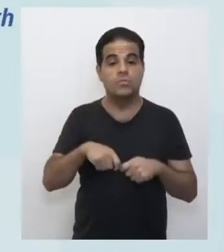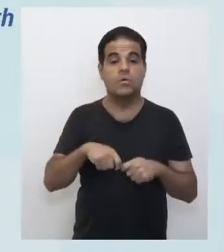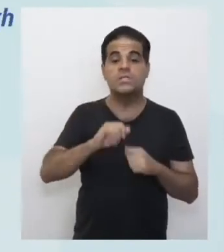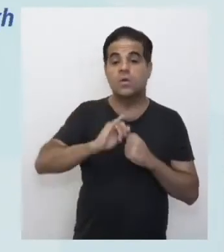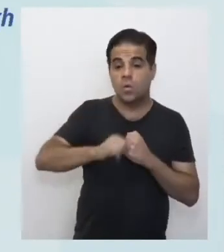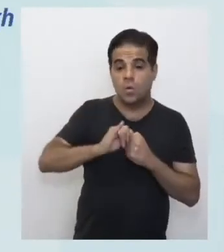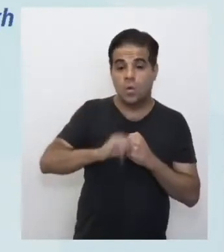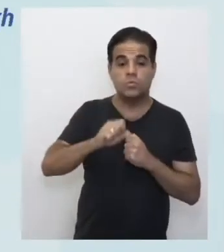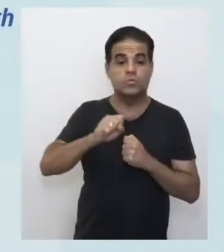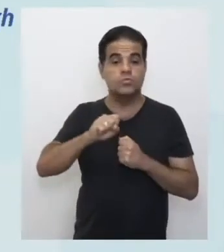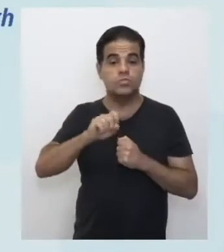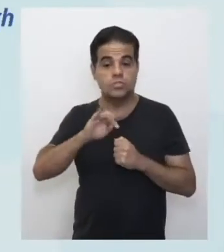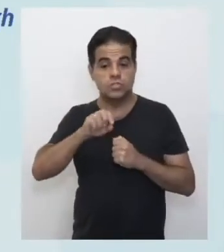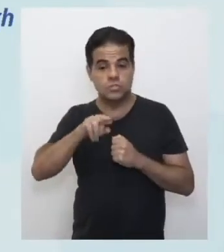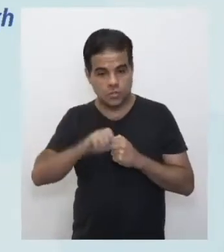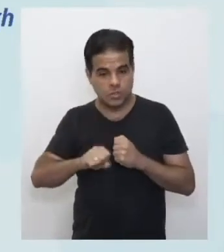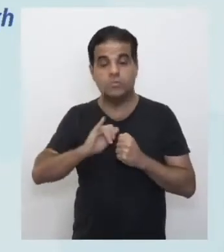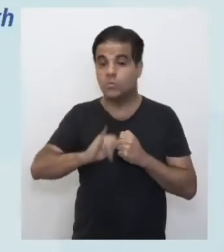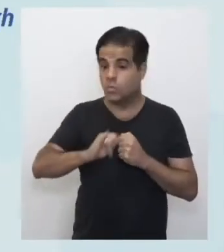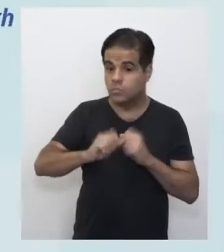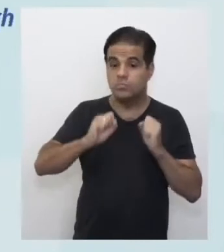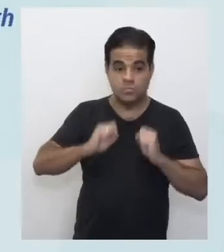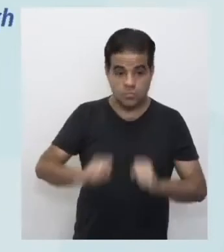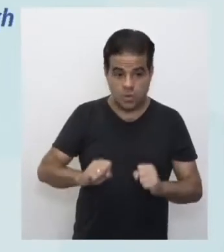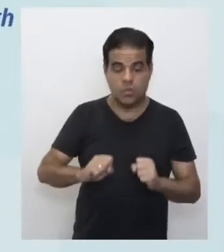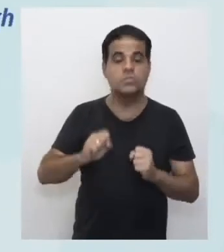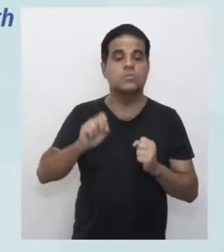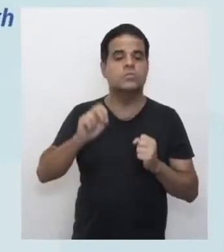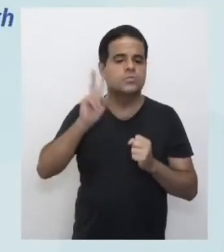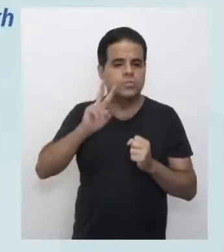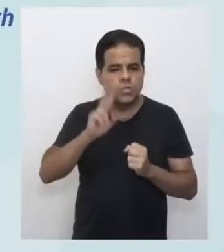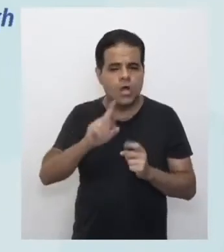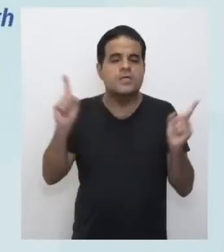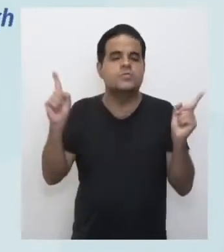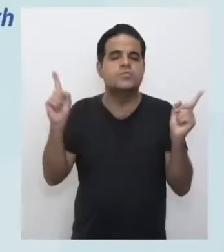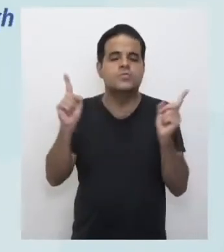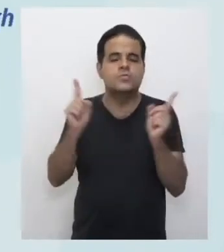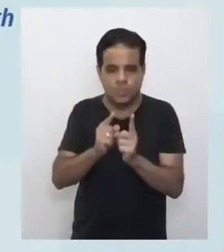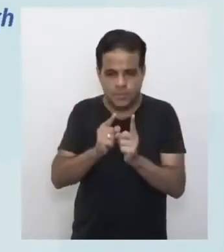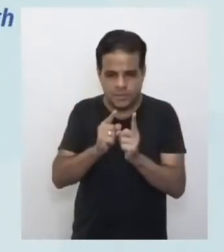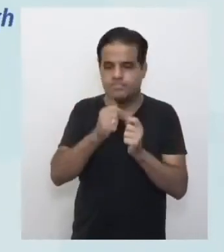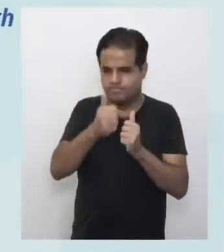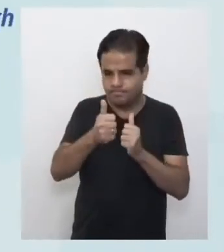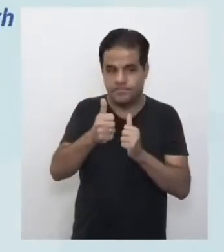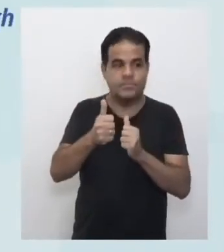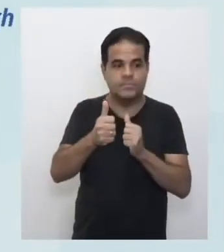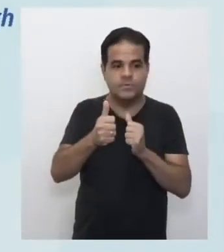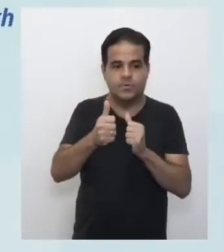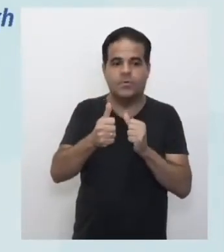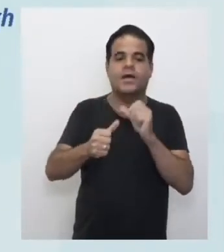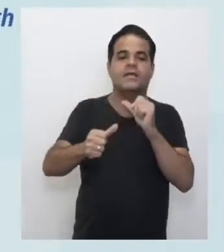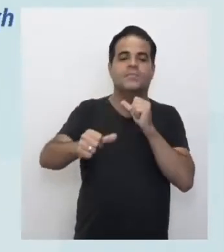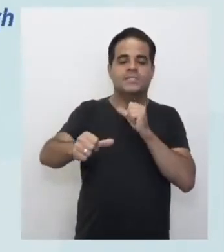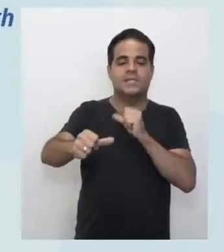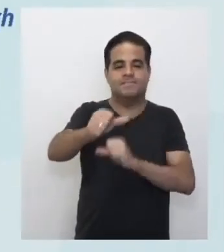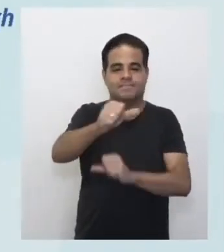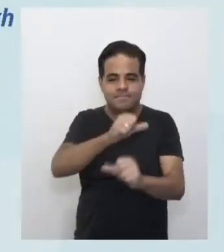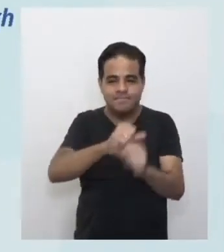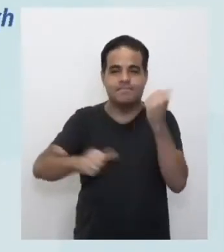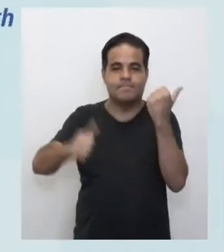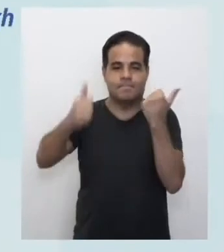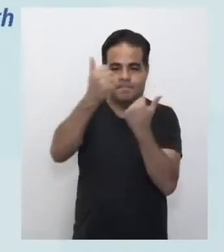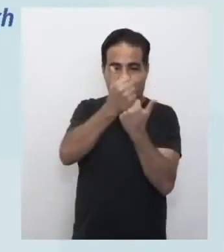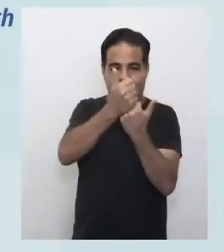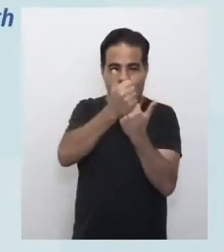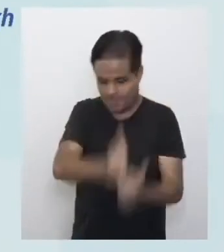né? Então, very short stories são histórias bem curtas, tá? São histórias bem curtas